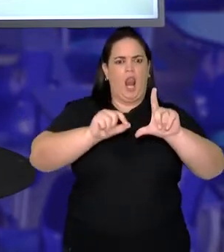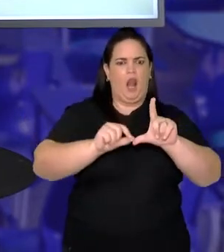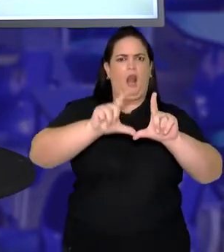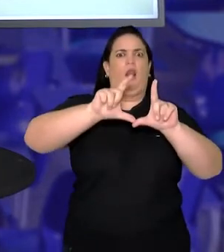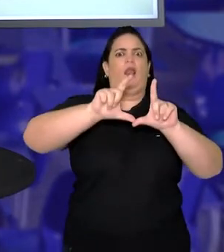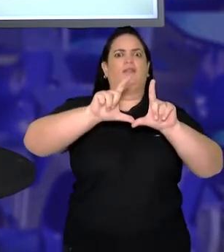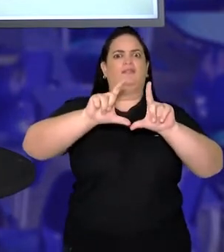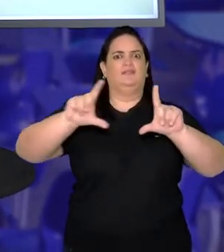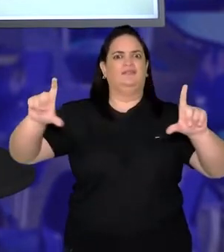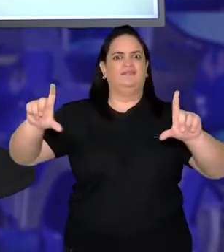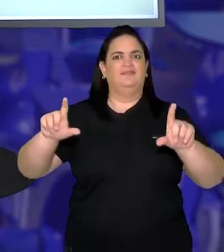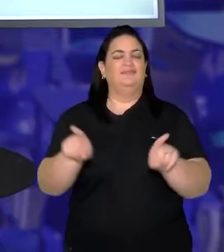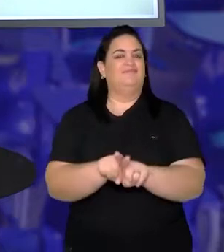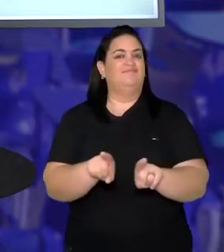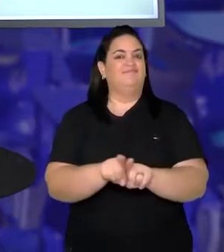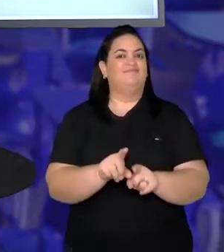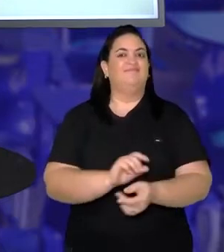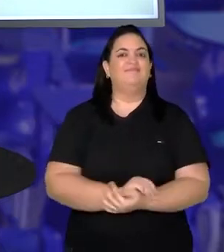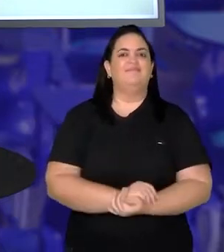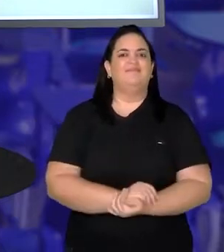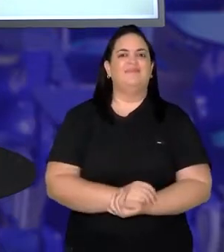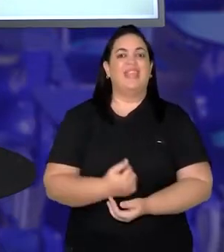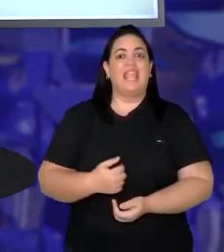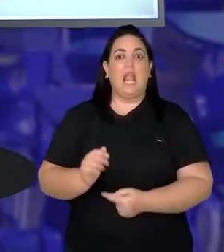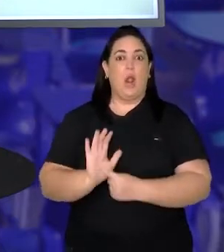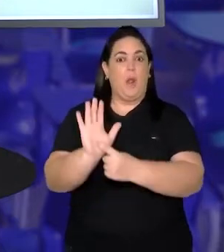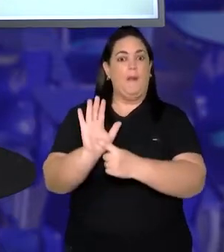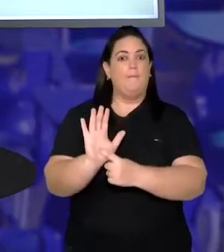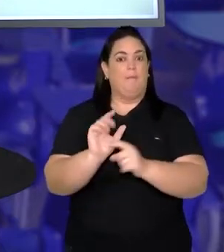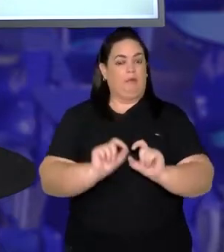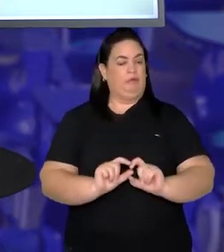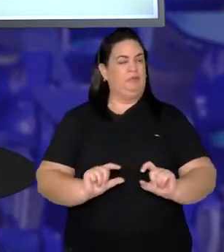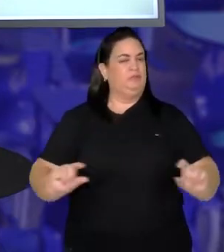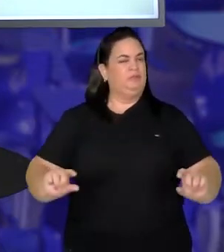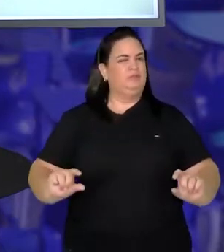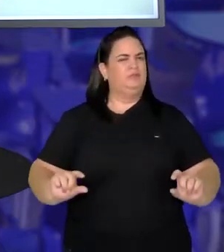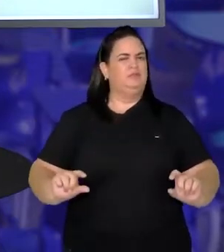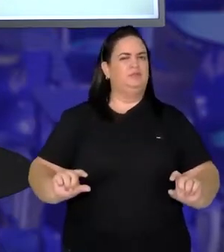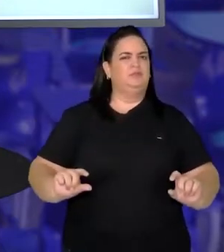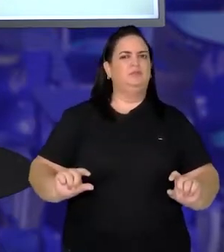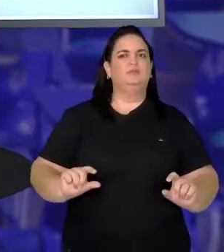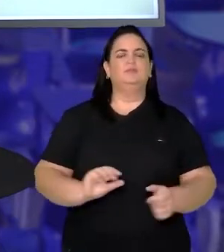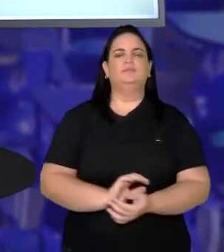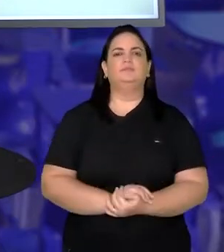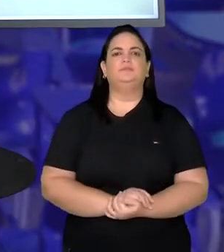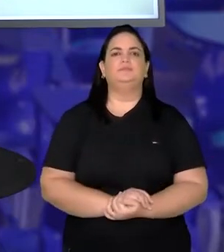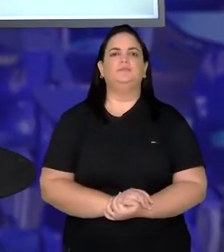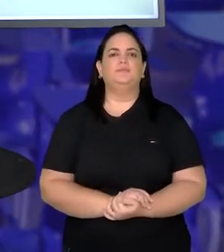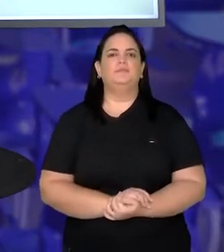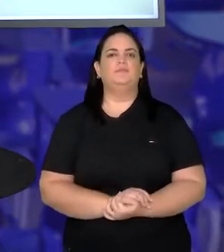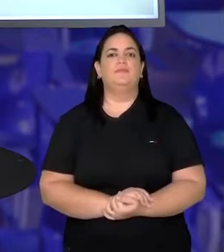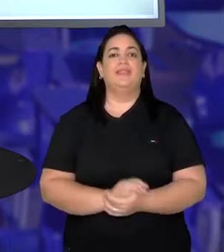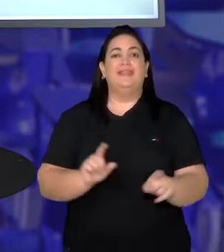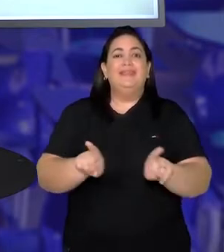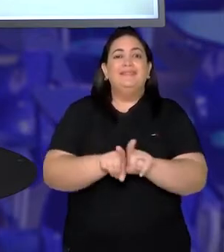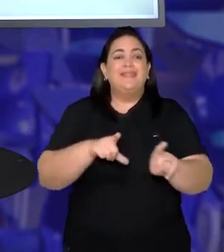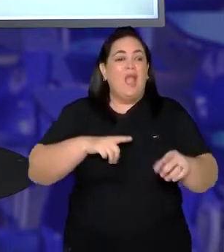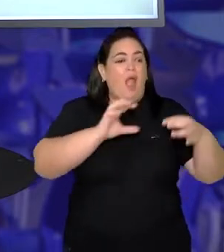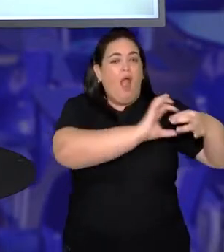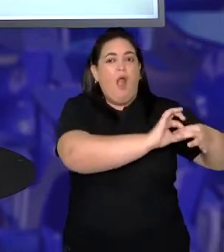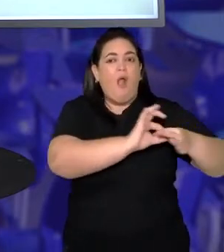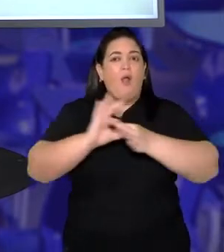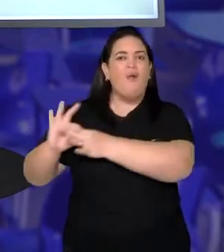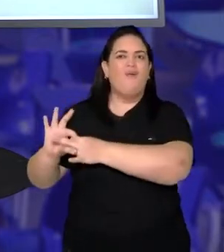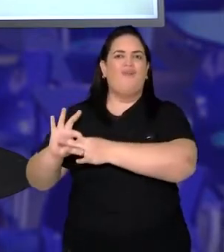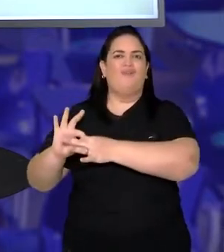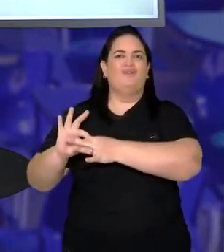informações adicionais um pouco mais reduzidas em sua fonte. Por quê? Porque o destaque não seria para elas exatamente. E assim nós temos um